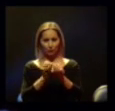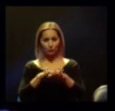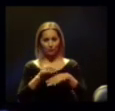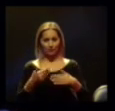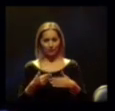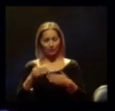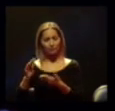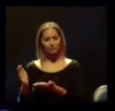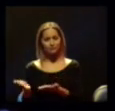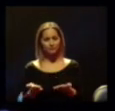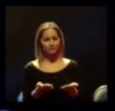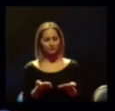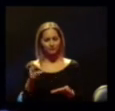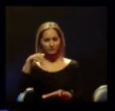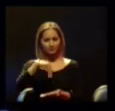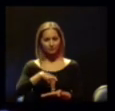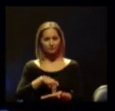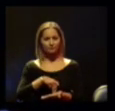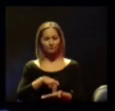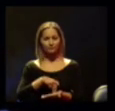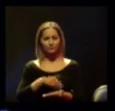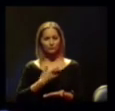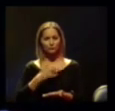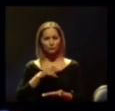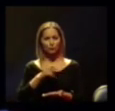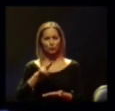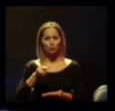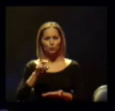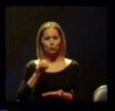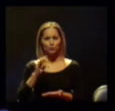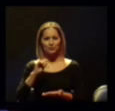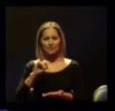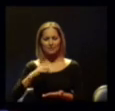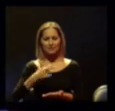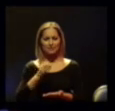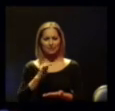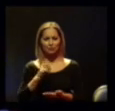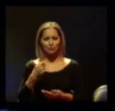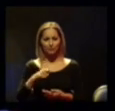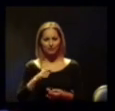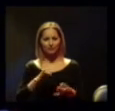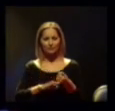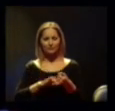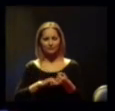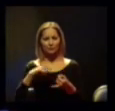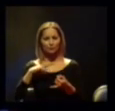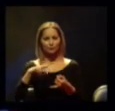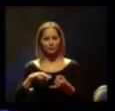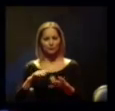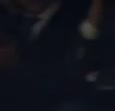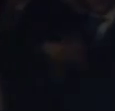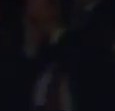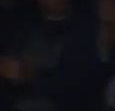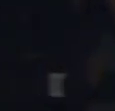momento, vou convidar a subir ao palco o Dr. Nuno Santos, Presidente da Associação Portuguesa. Sr. Doutor, por